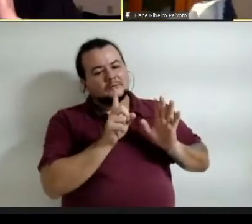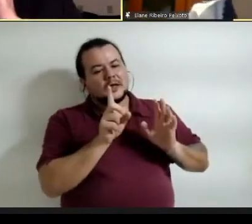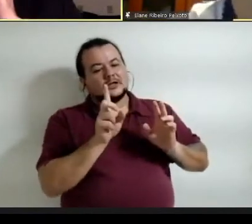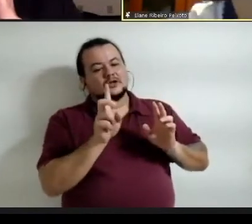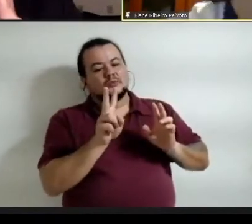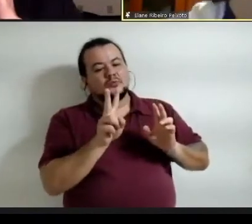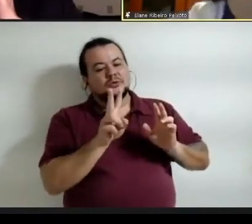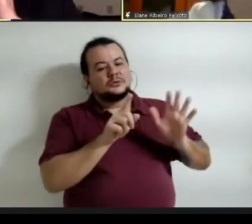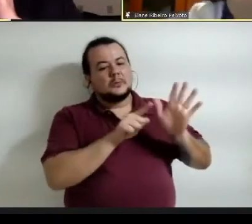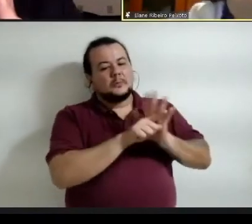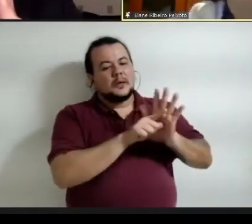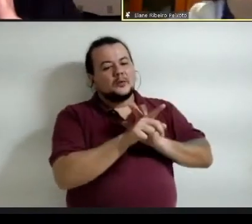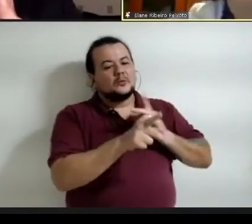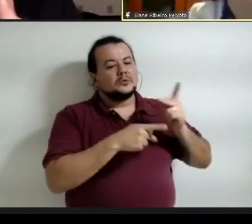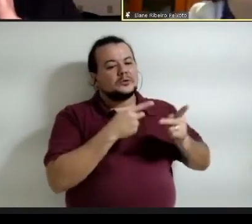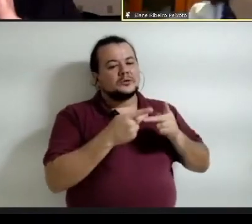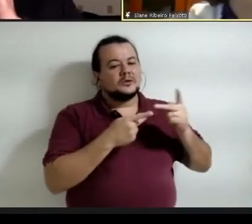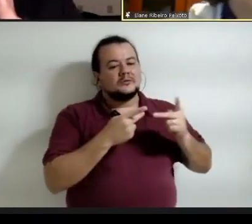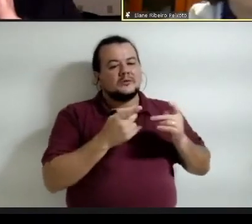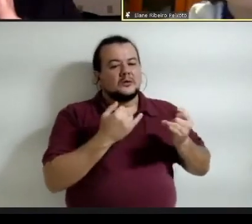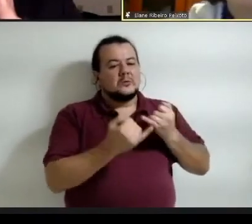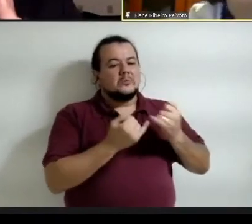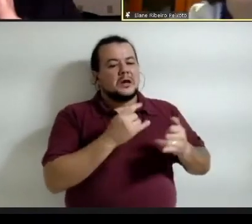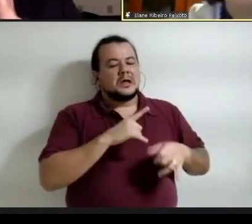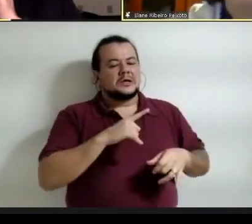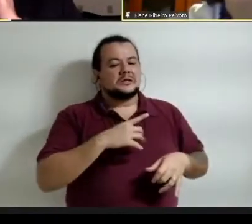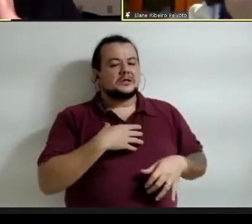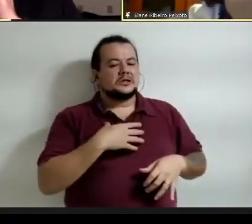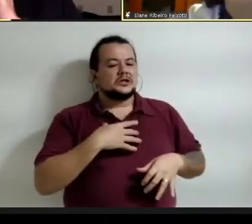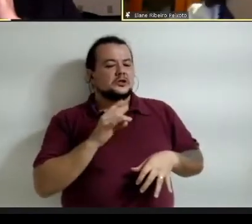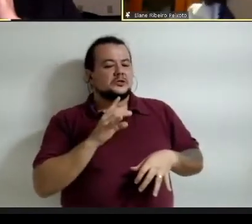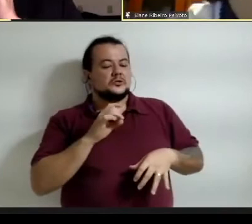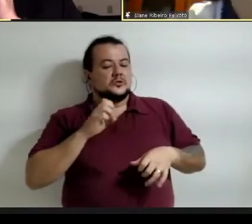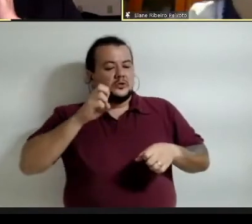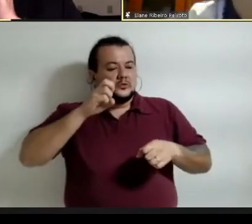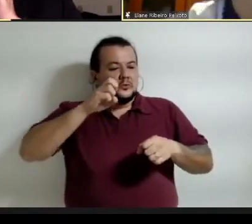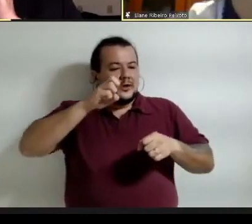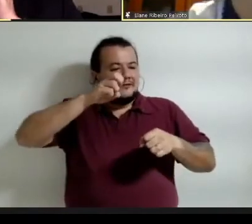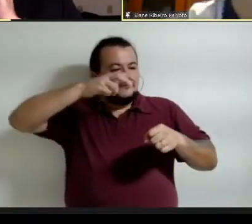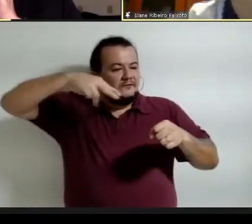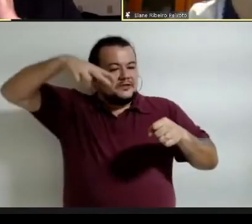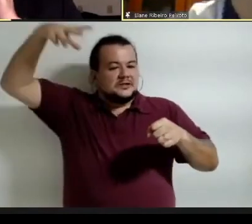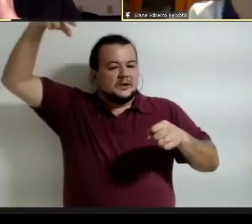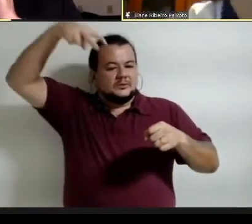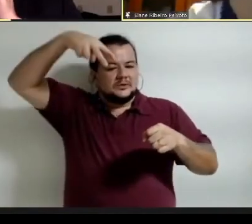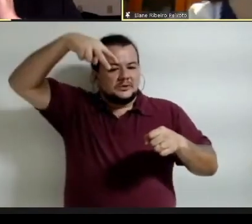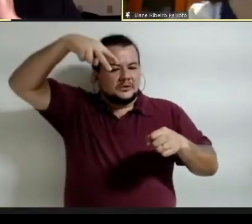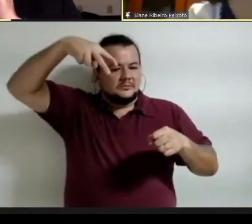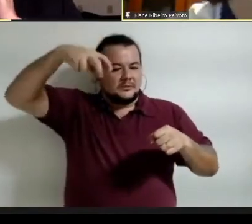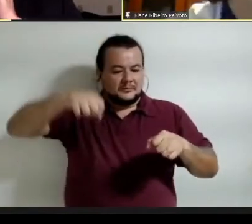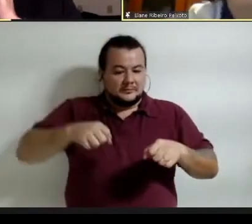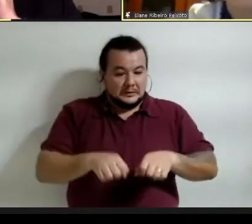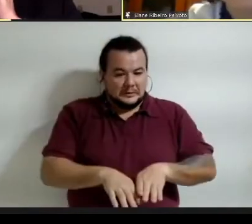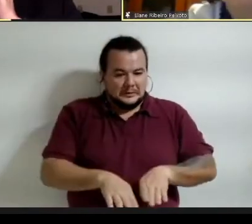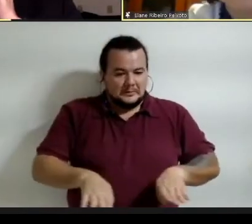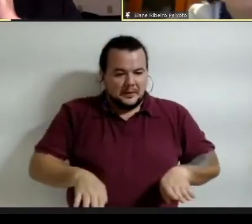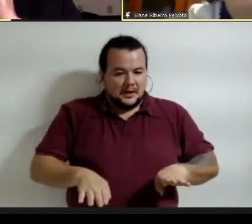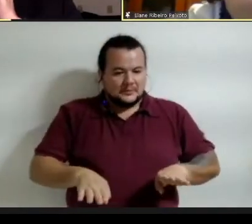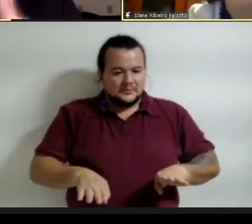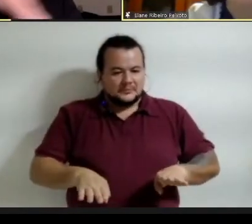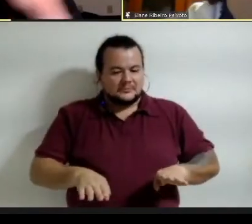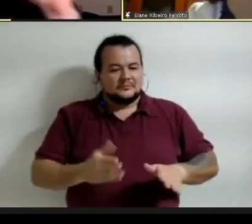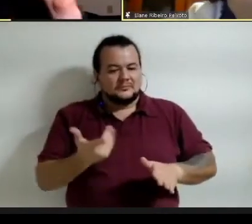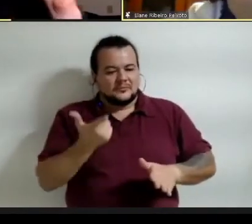no ponto de observação estratosférico, né? E no nível do solo, essa atmosfera é cortada à